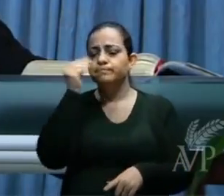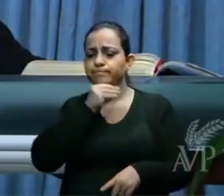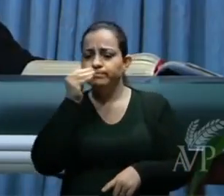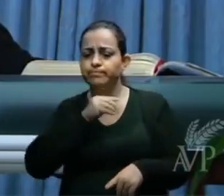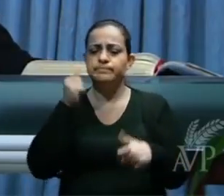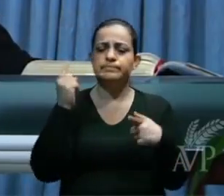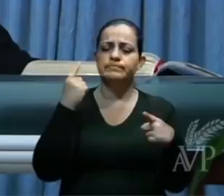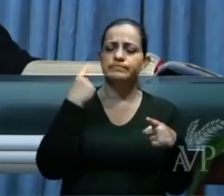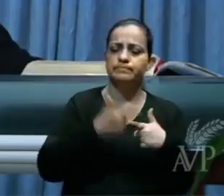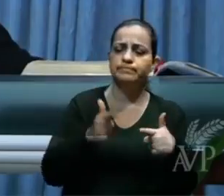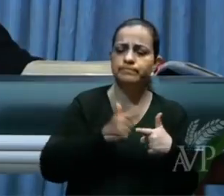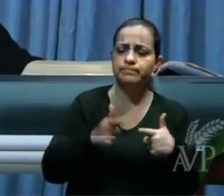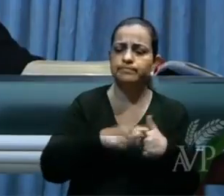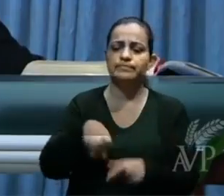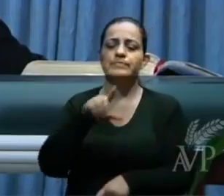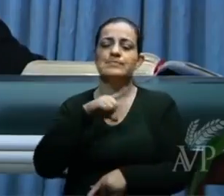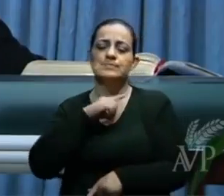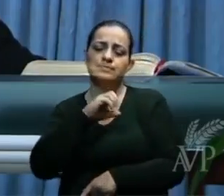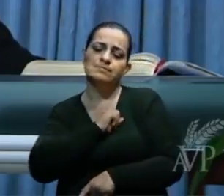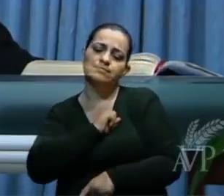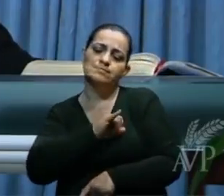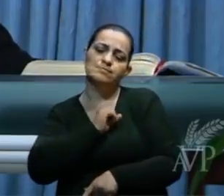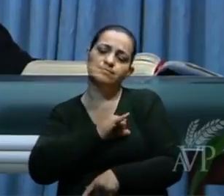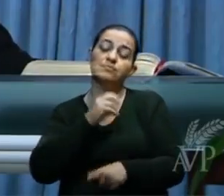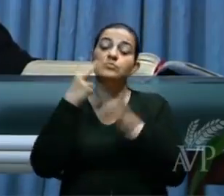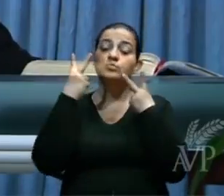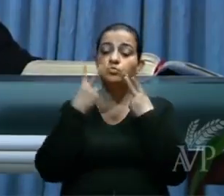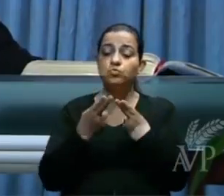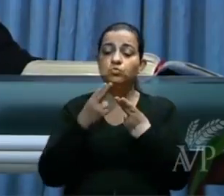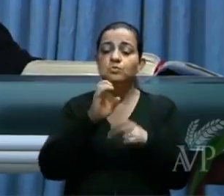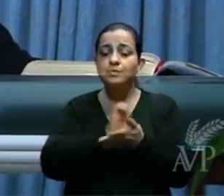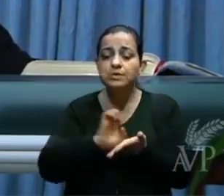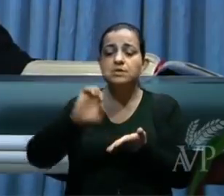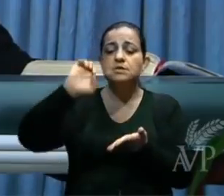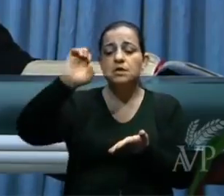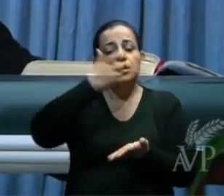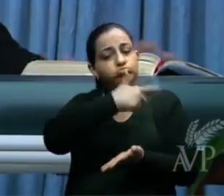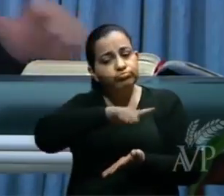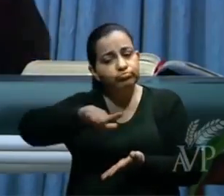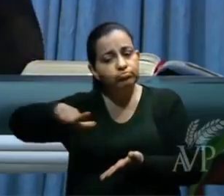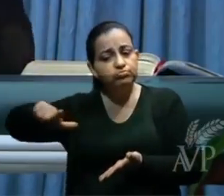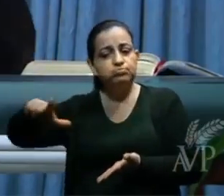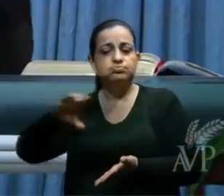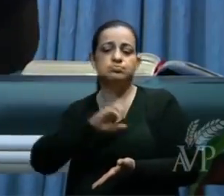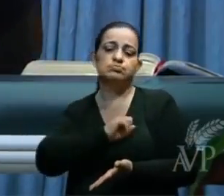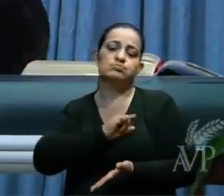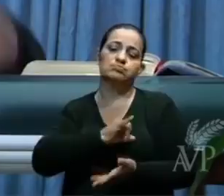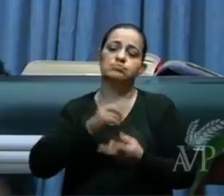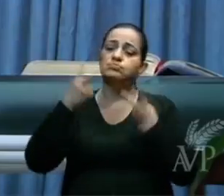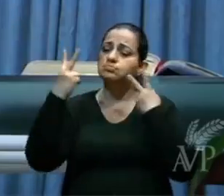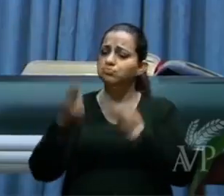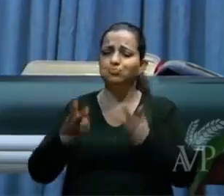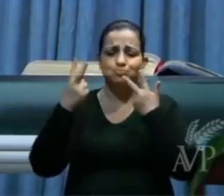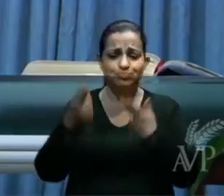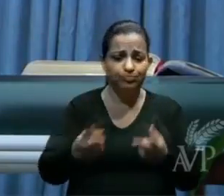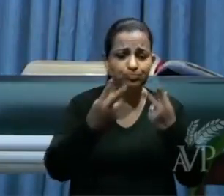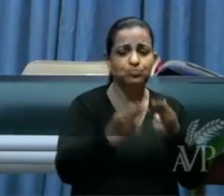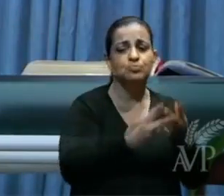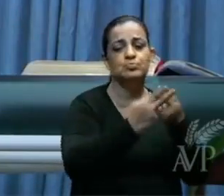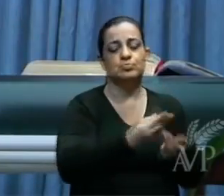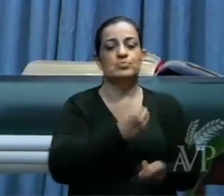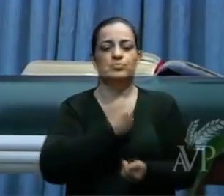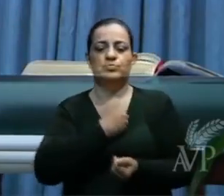ele tem suas paixões como elias seguiu tendo as suas paixões as mesmas que temos